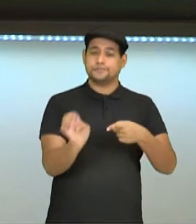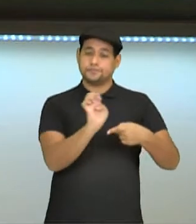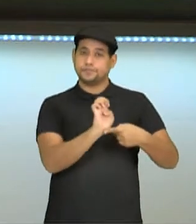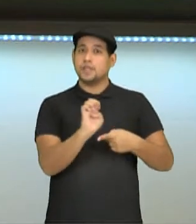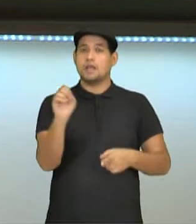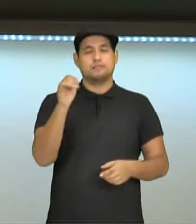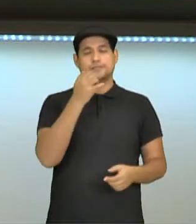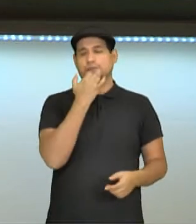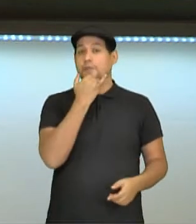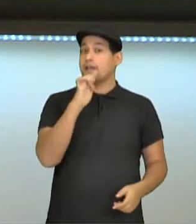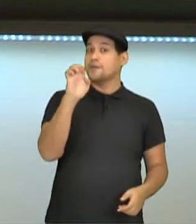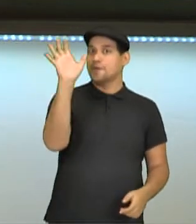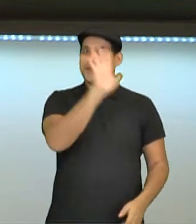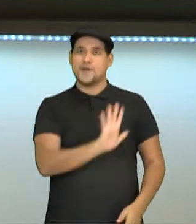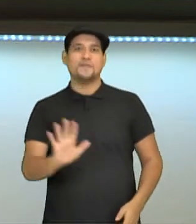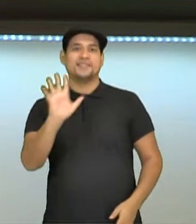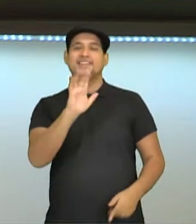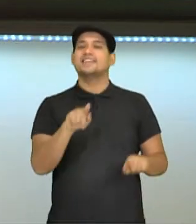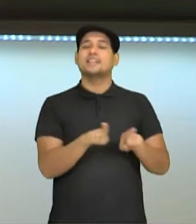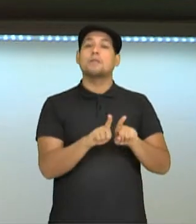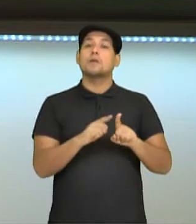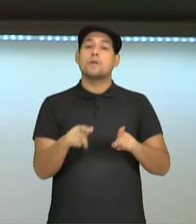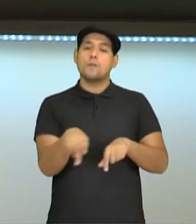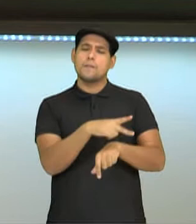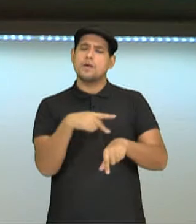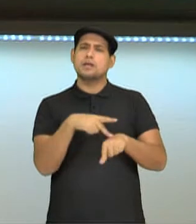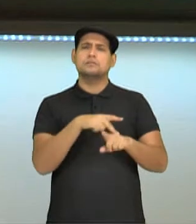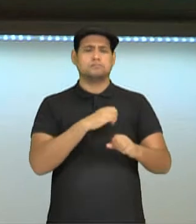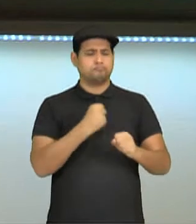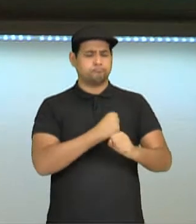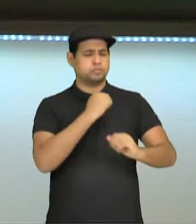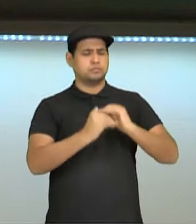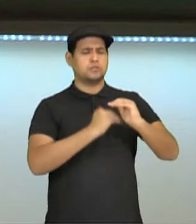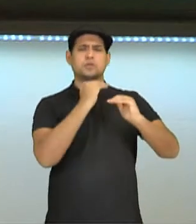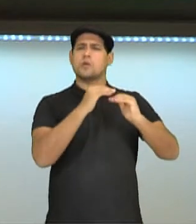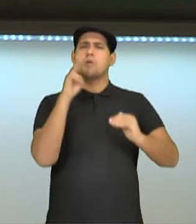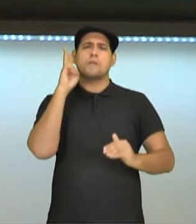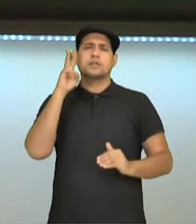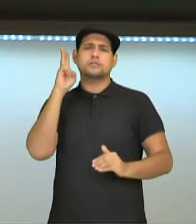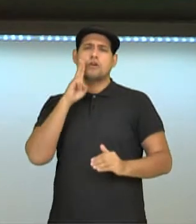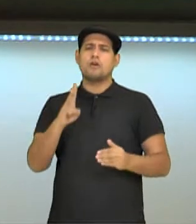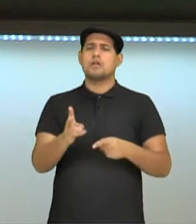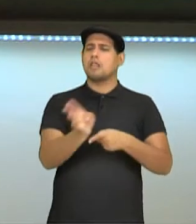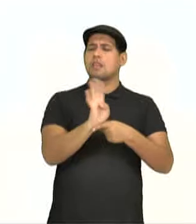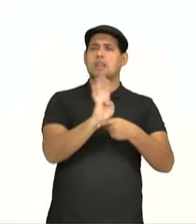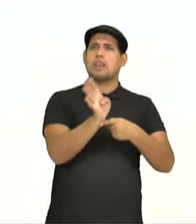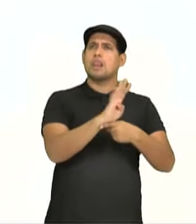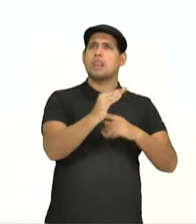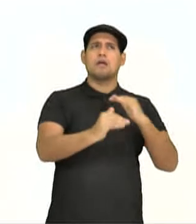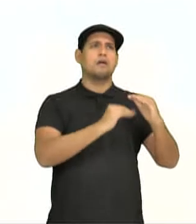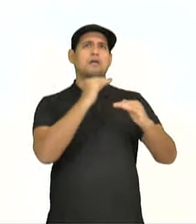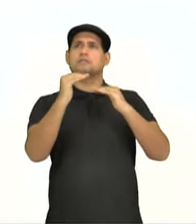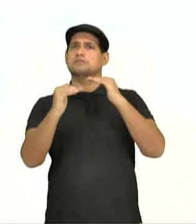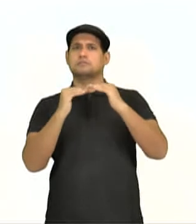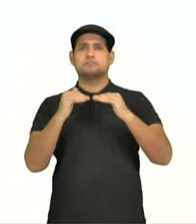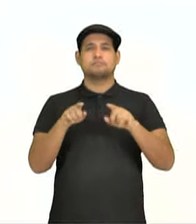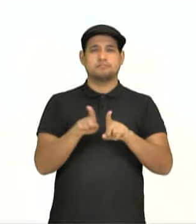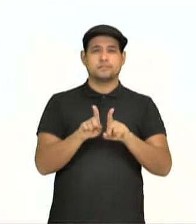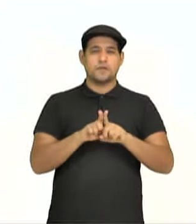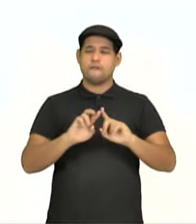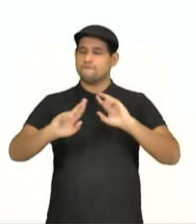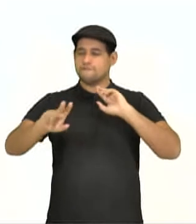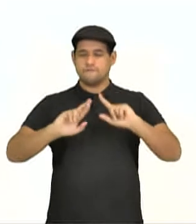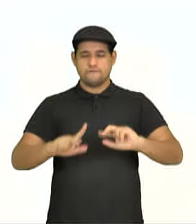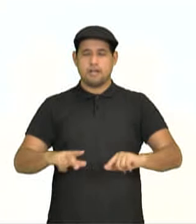dessa primeira exibição, o país construiu uma história cinematográfica rica e